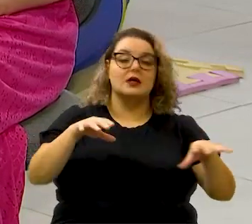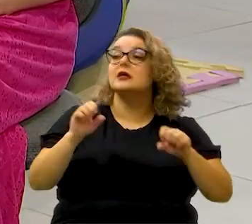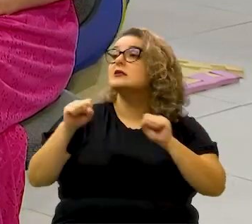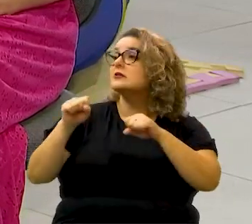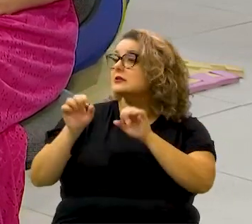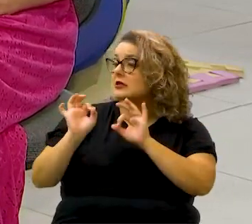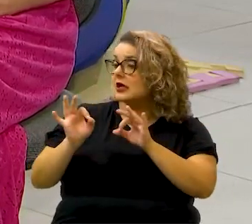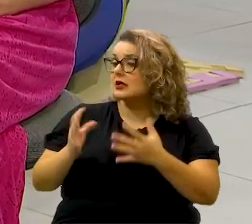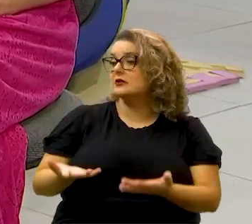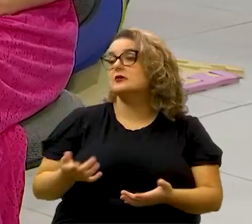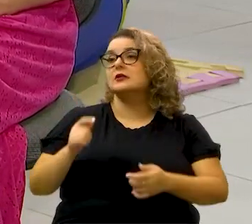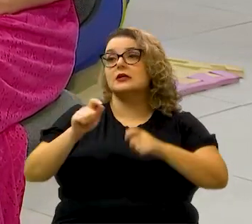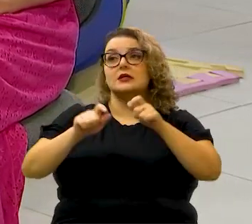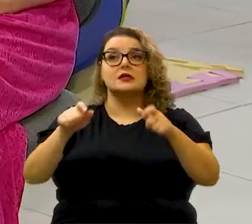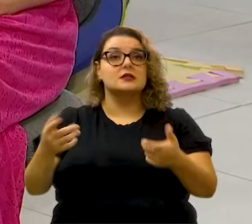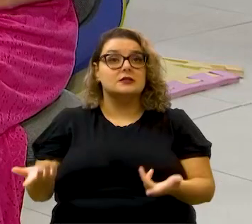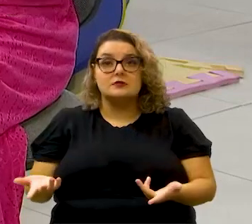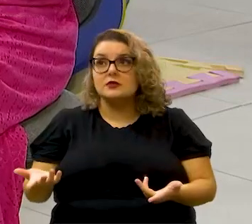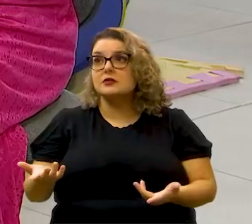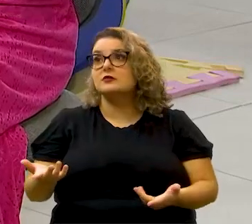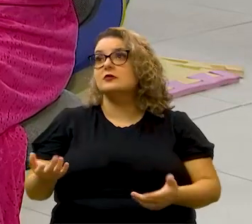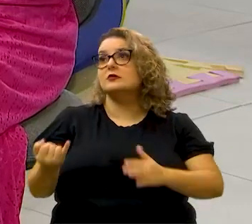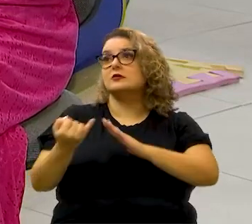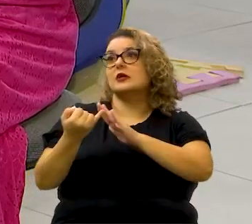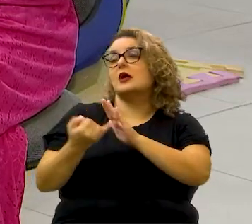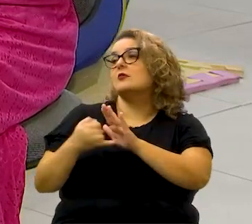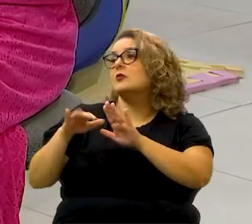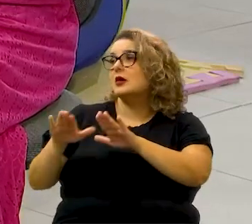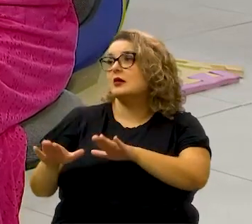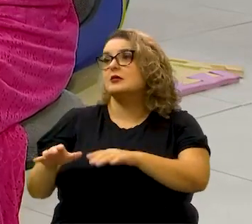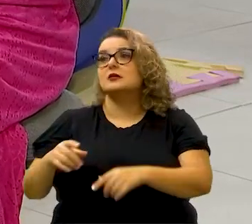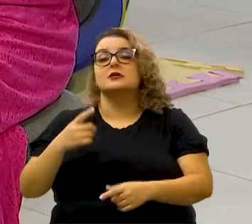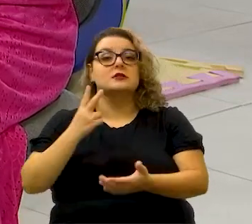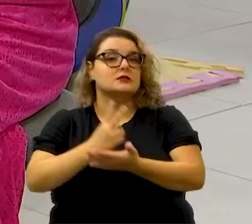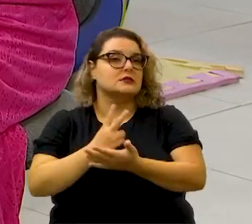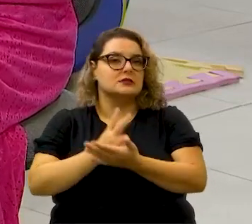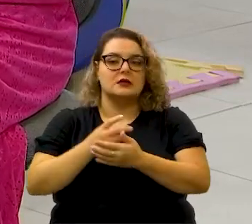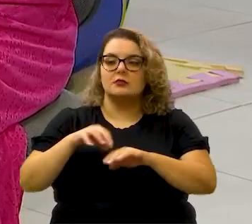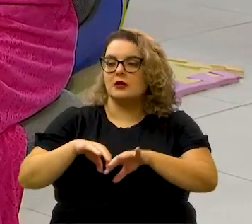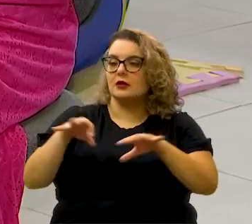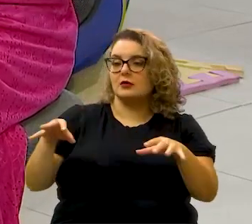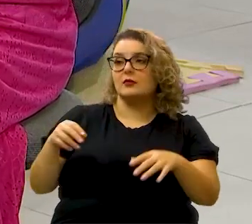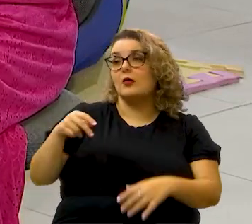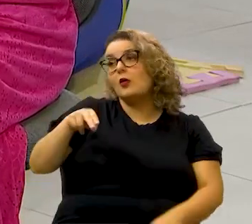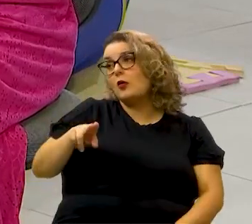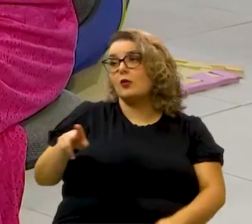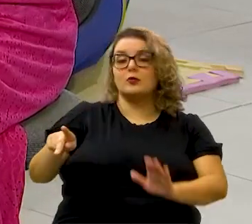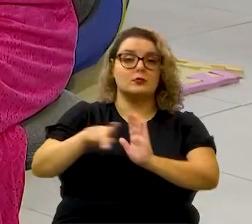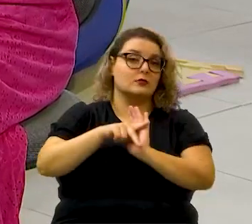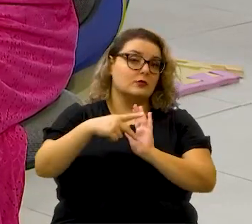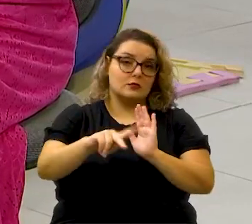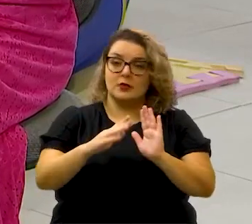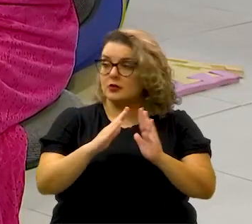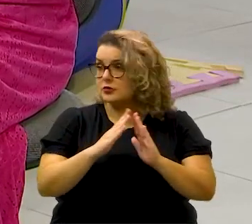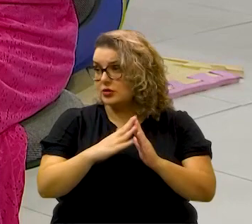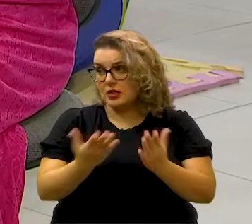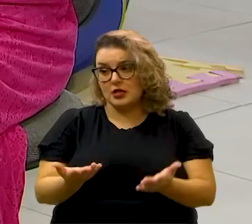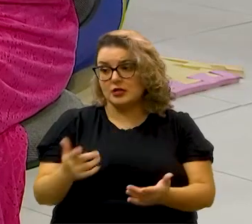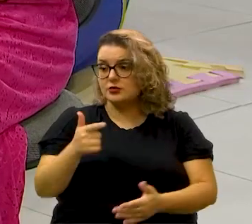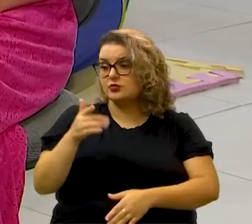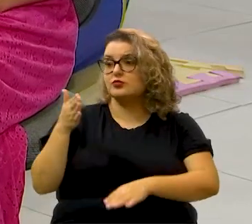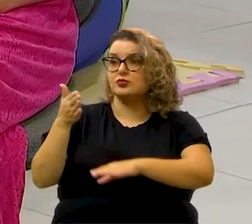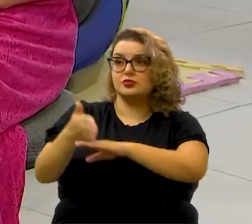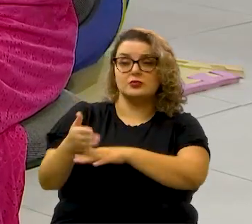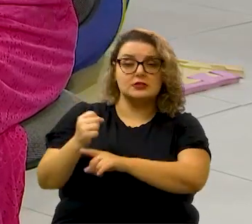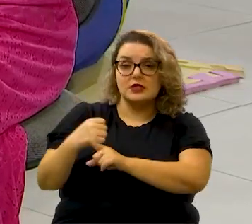outro mundo, um mundo à parte, Exato. né, Elise? Exato. Essas pessoas ficavam ali nas instituições, sempre apartados mesmo, ou mesmo nas suas casas, sem